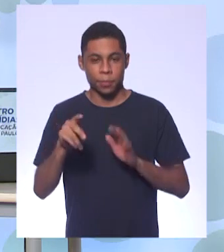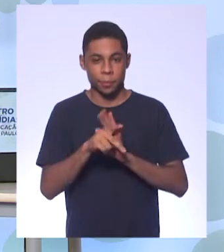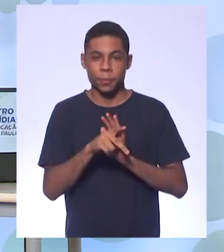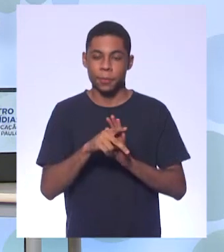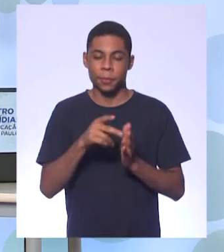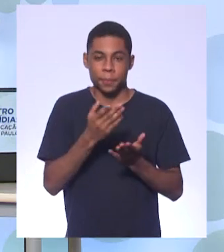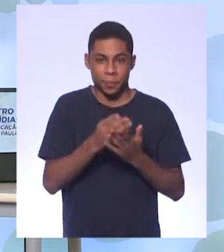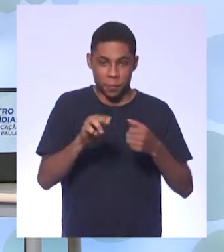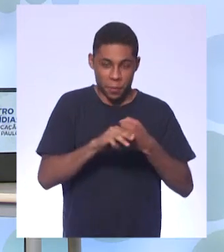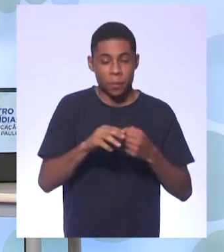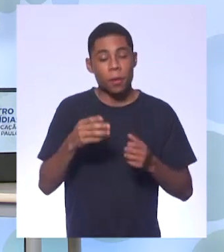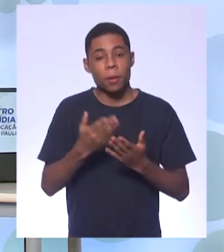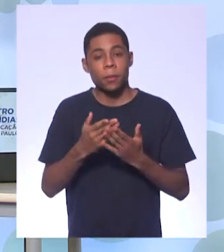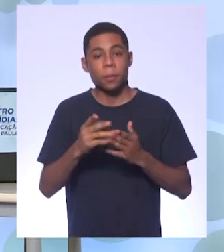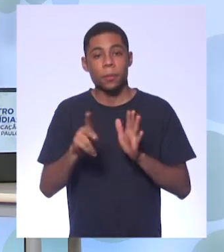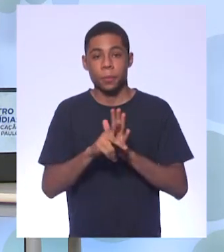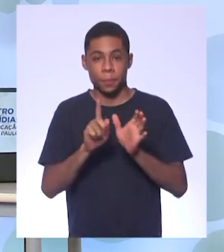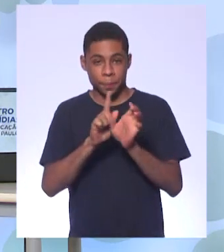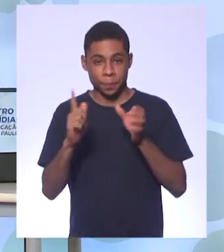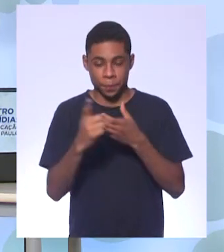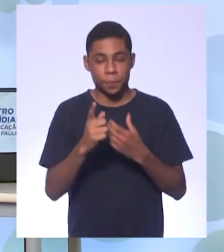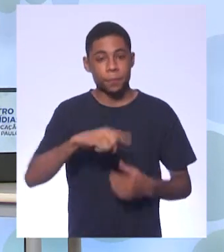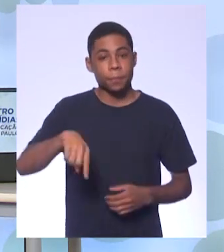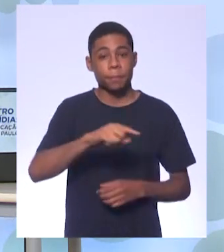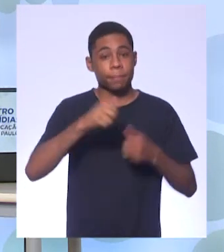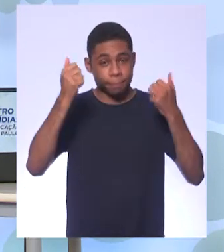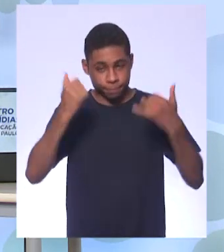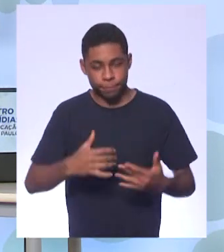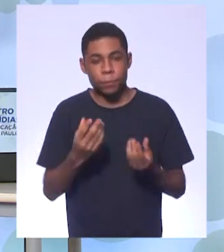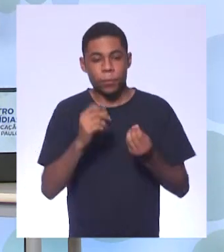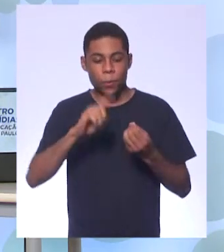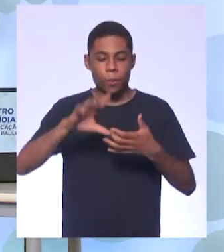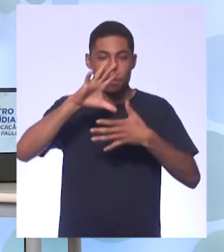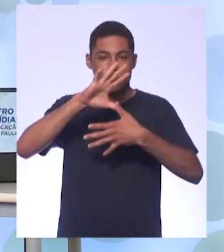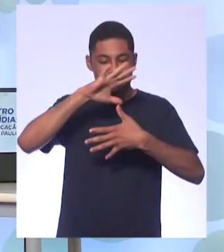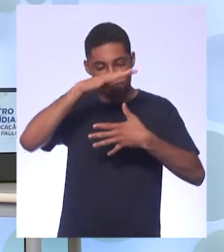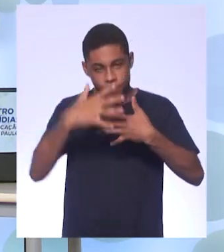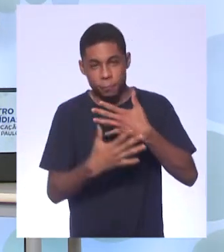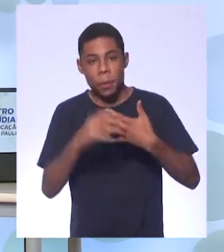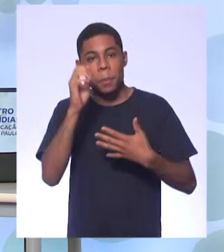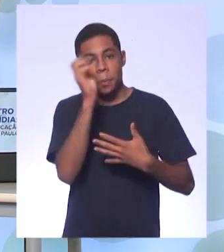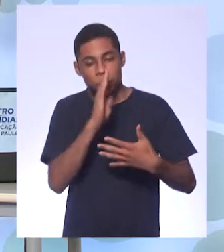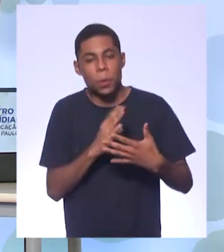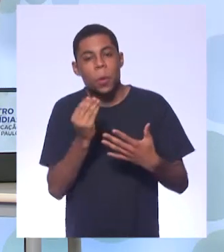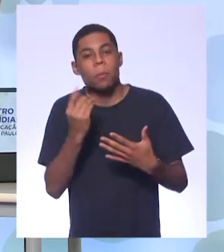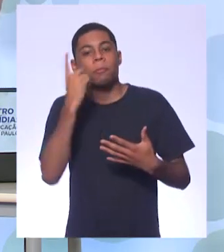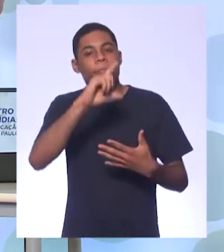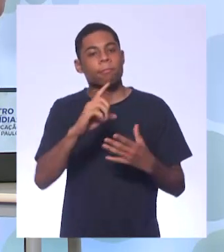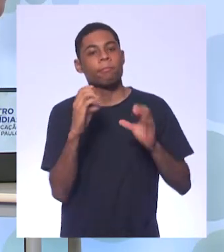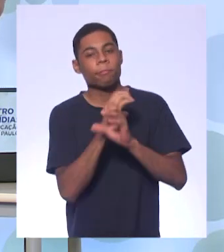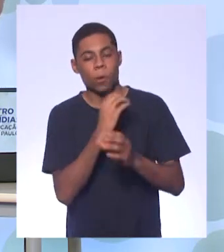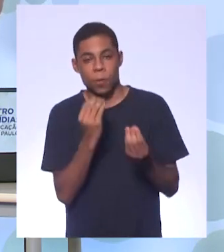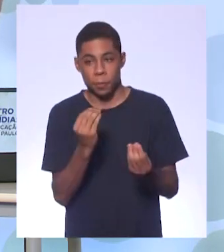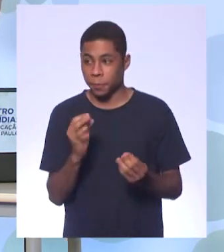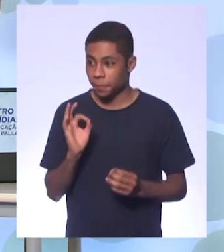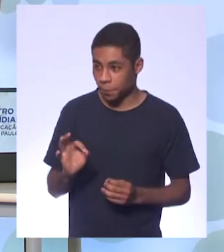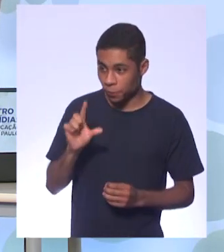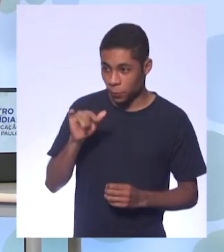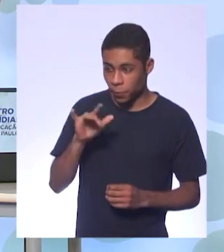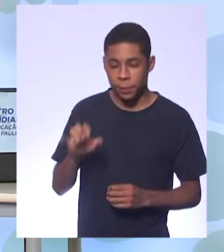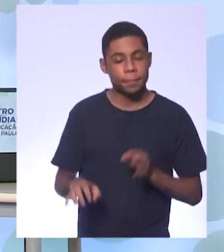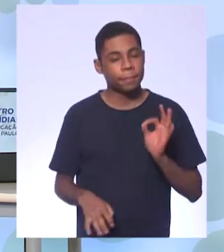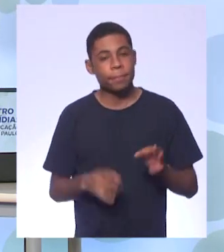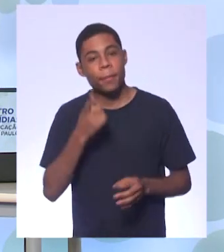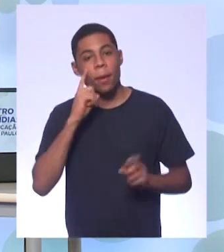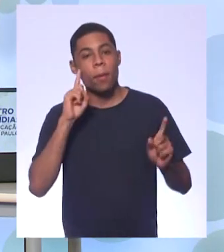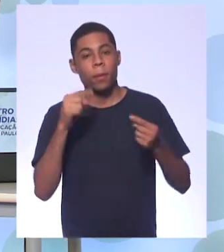geografia, né? E nós vamos falar sobre a formação do território brasileiro, né, professora? E o que nós vamos trabalhar hoje? É isso aí, a gente vai ver agora na nossa tela